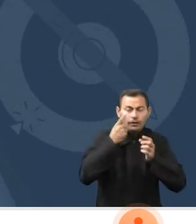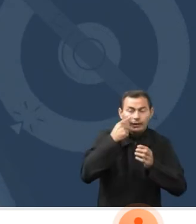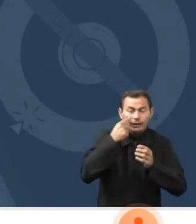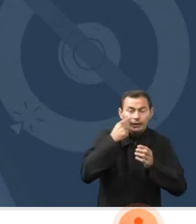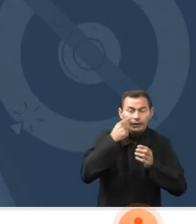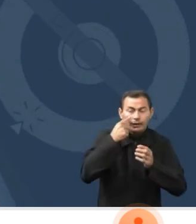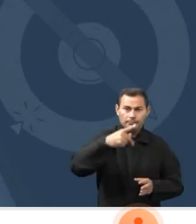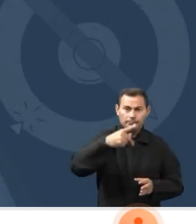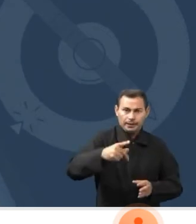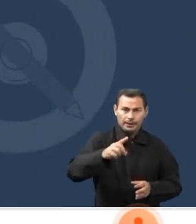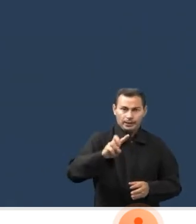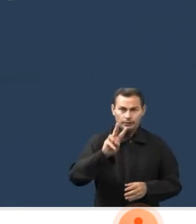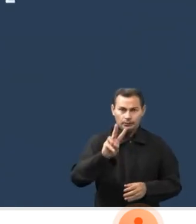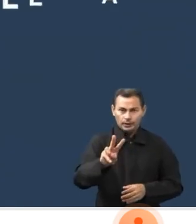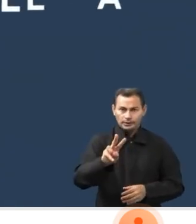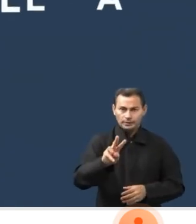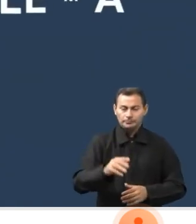SP2.